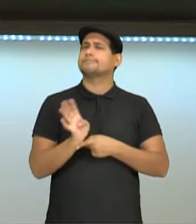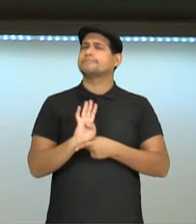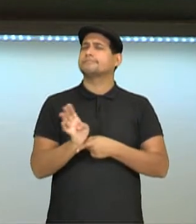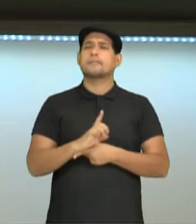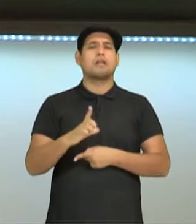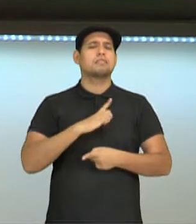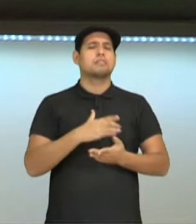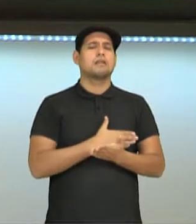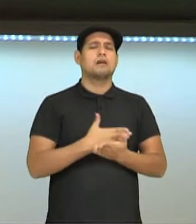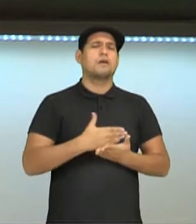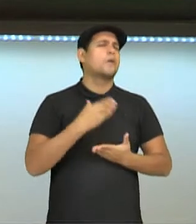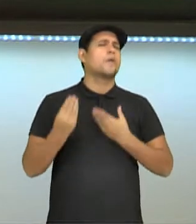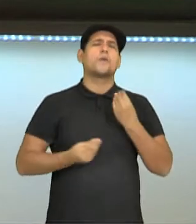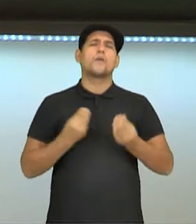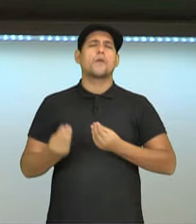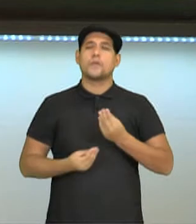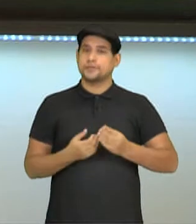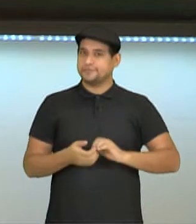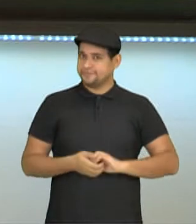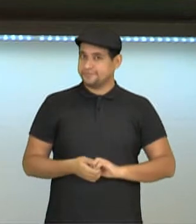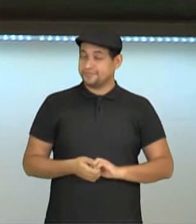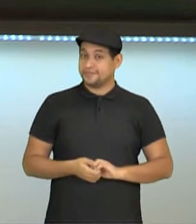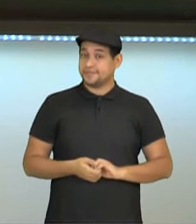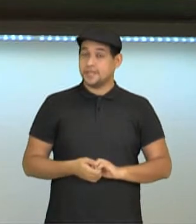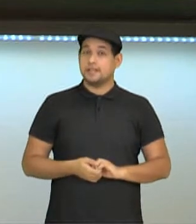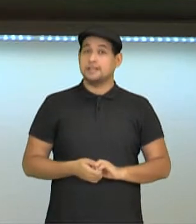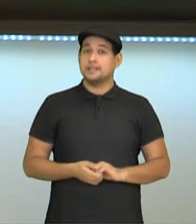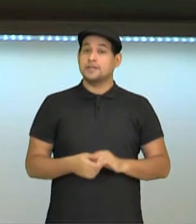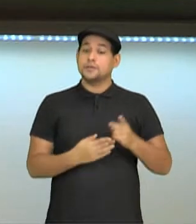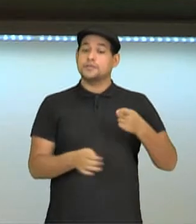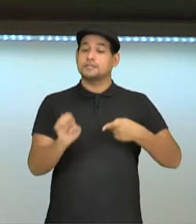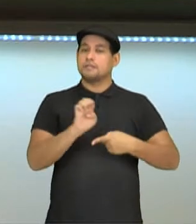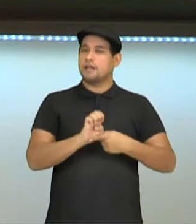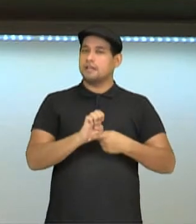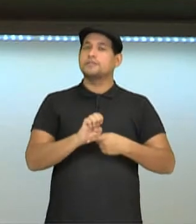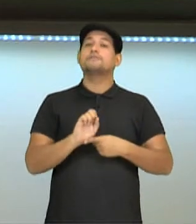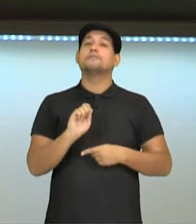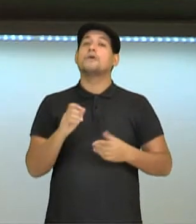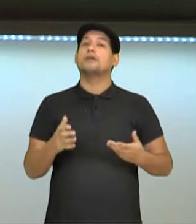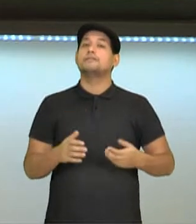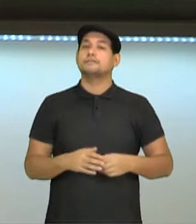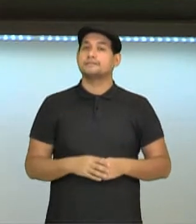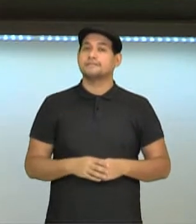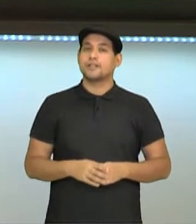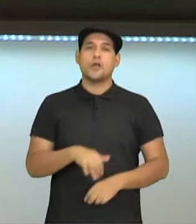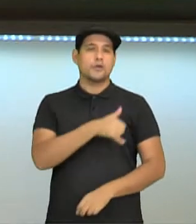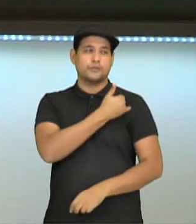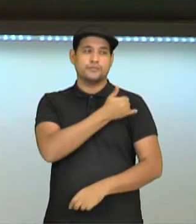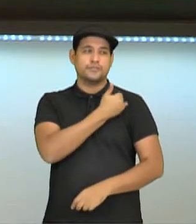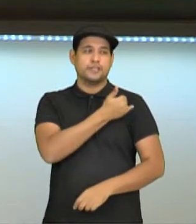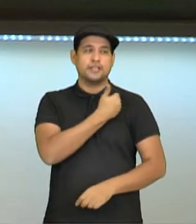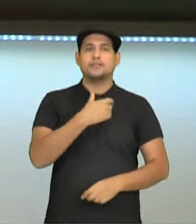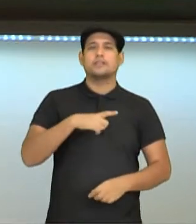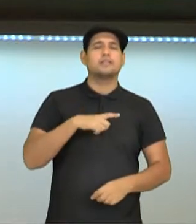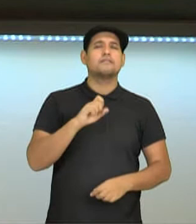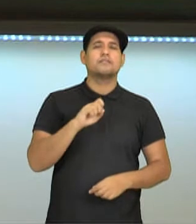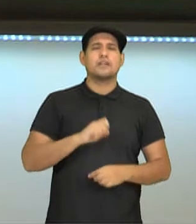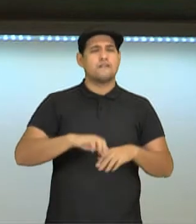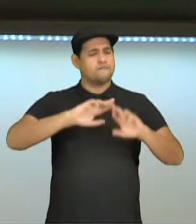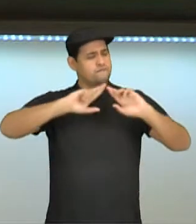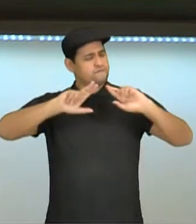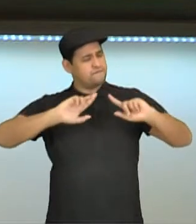esse início, Foi no Rio de Janeiro, quando foram exibidas uma série